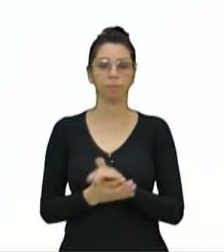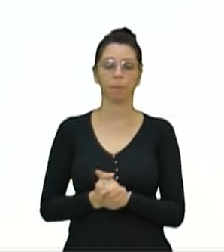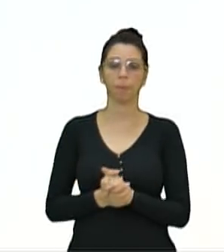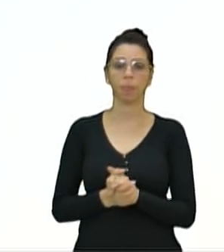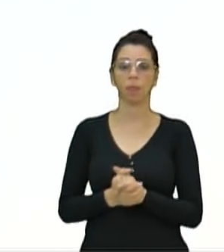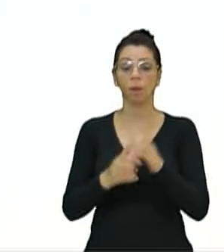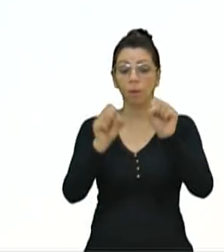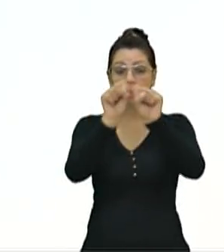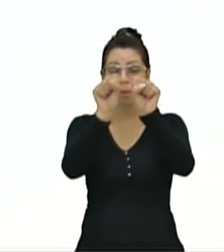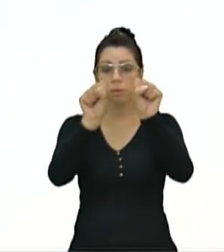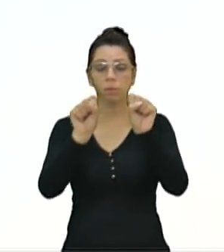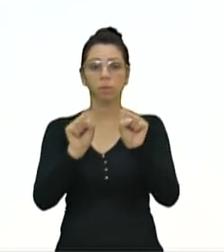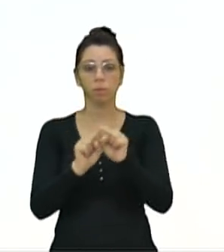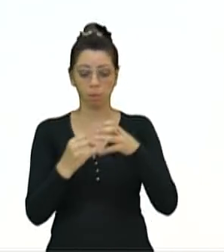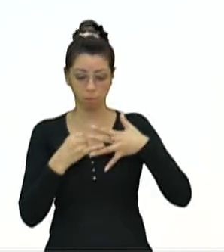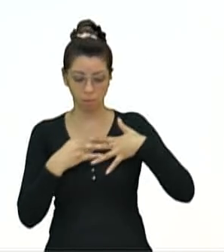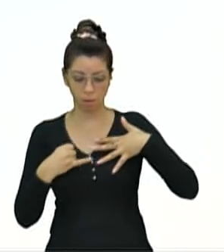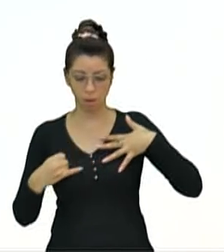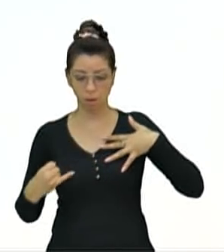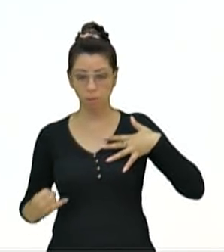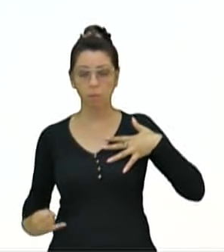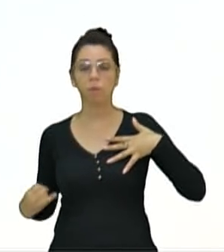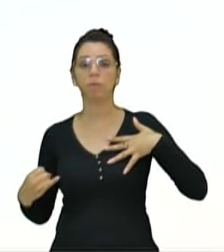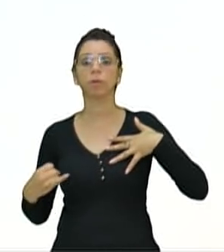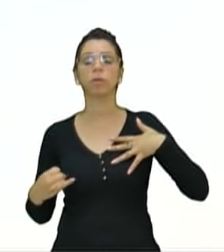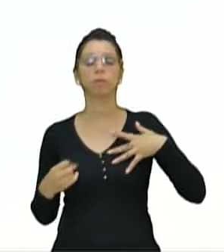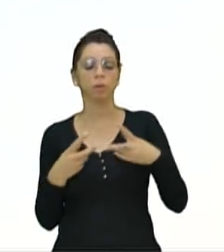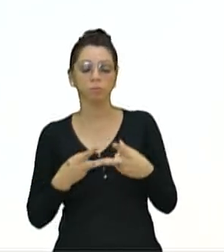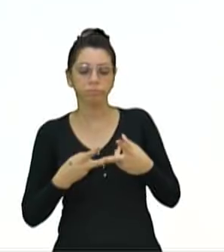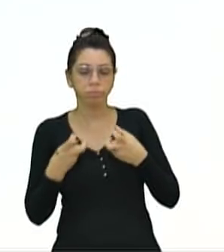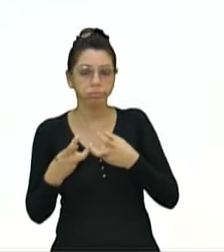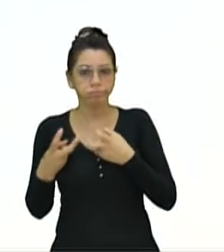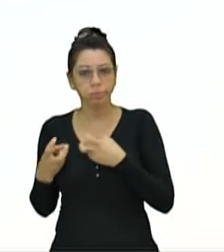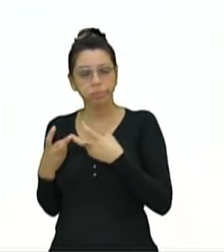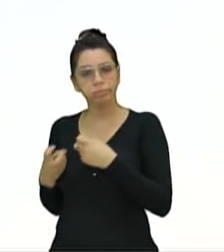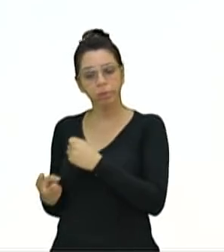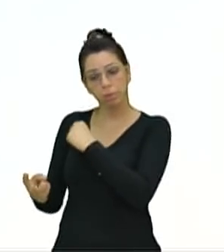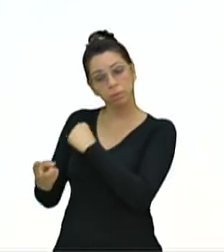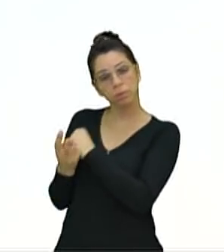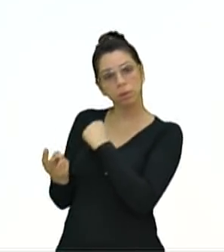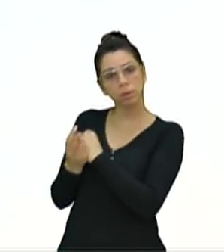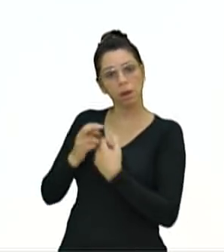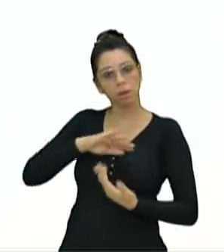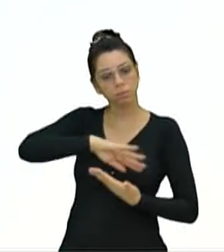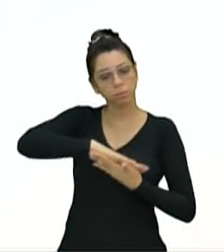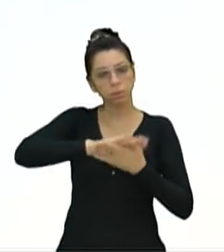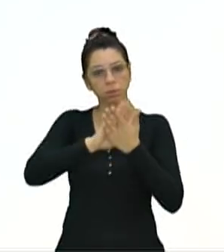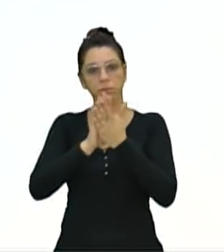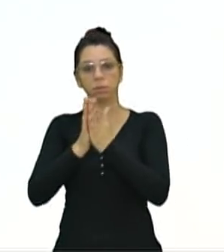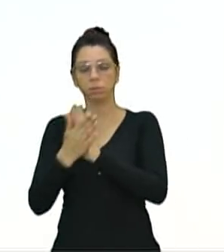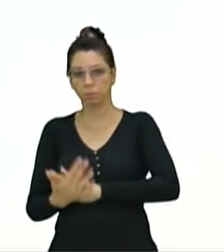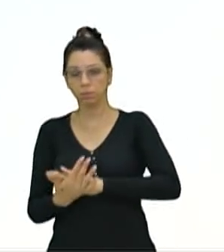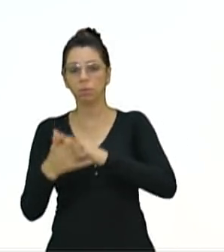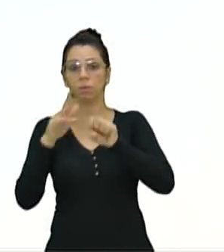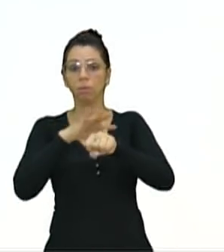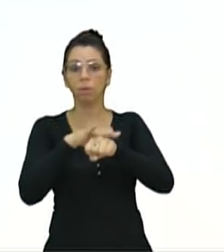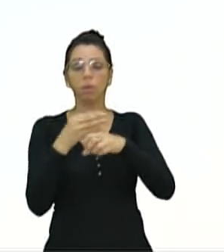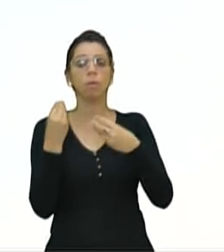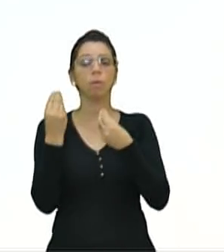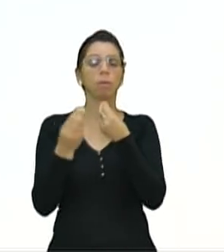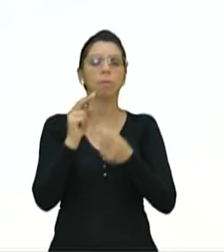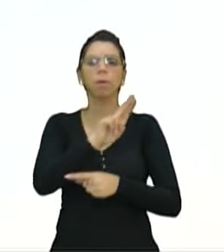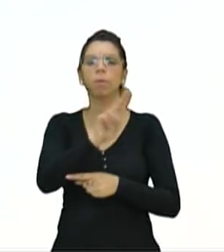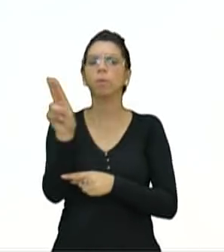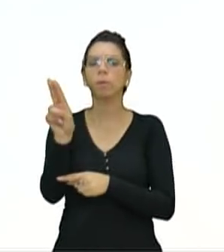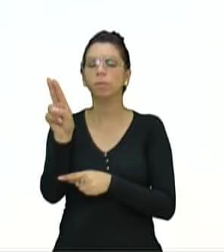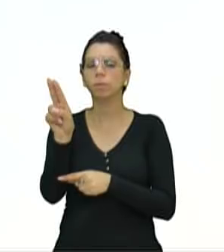por onde a linfa passa e vai identificar, combater, todas essas ameaças, como que ela é